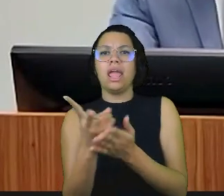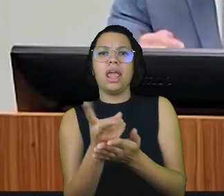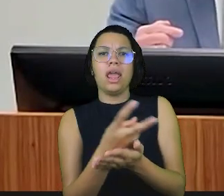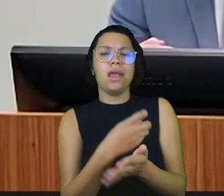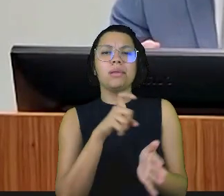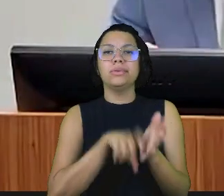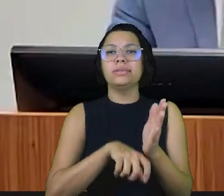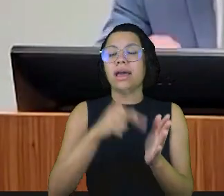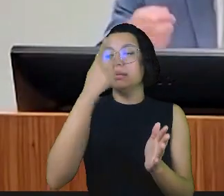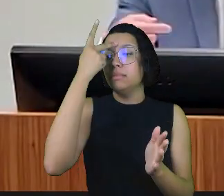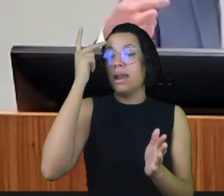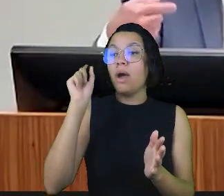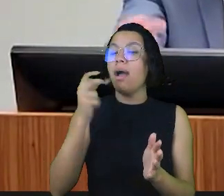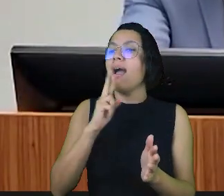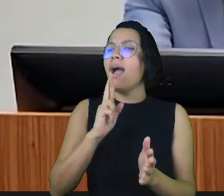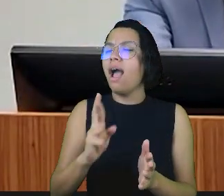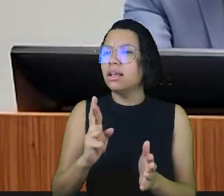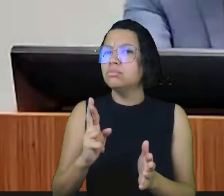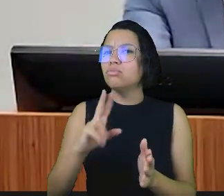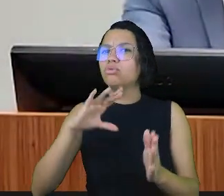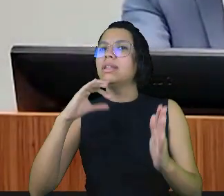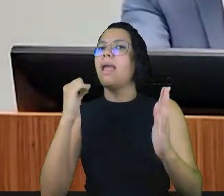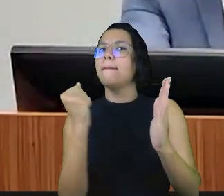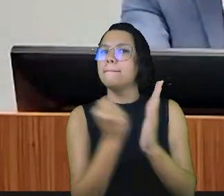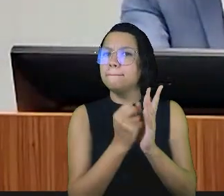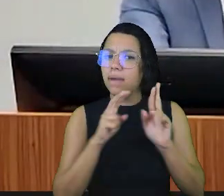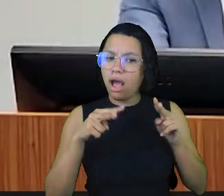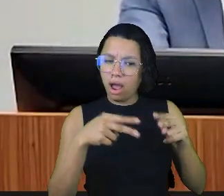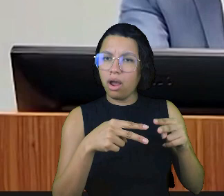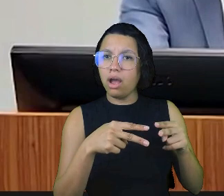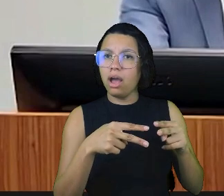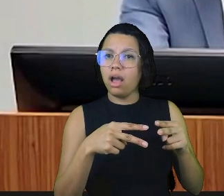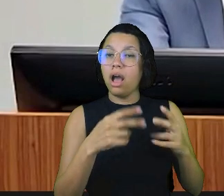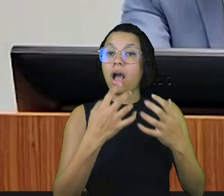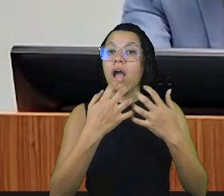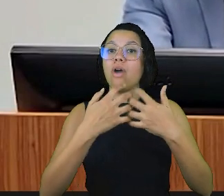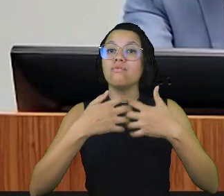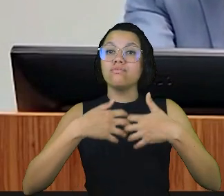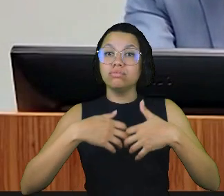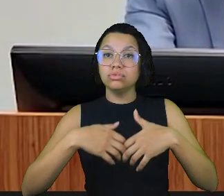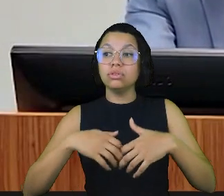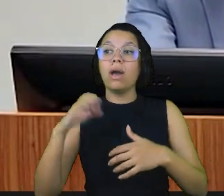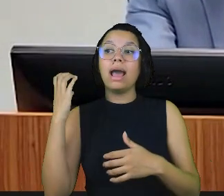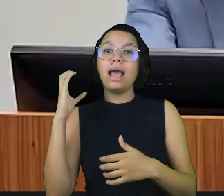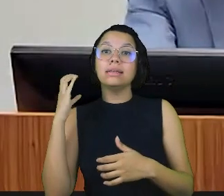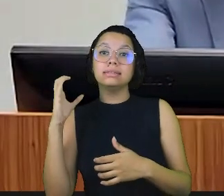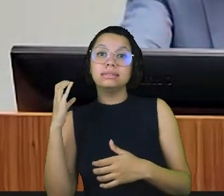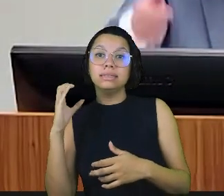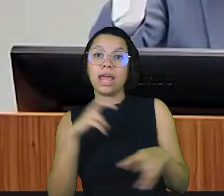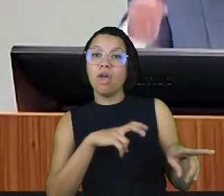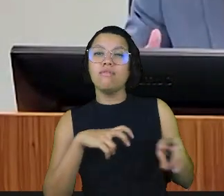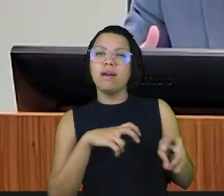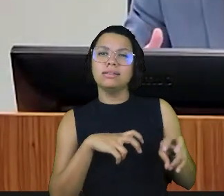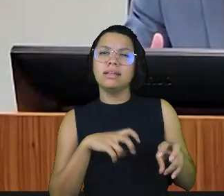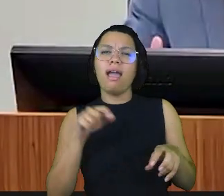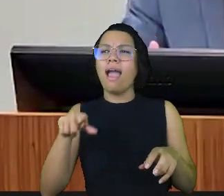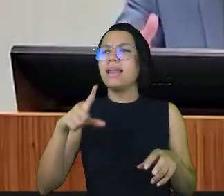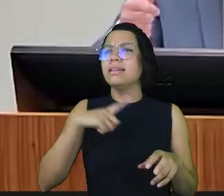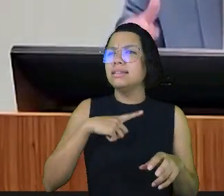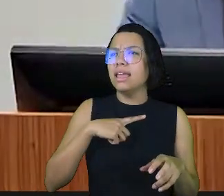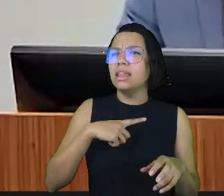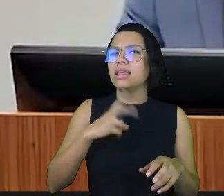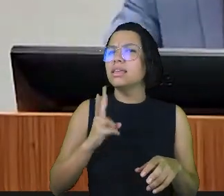tributário, para alguém responder patrimonialmente em função de determinado crédito fazendário, ele